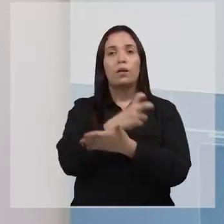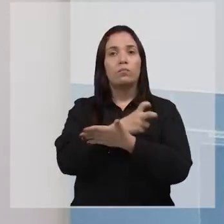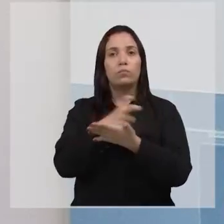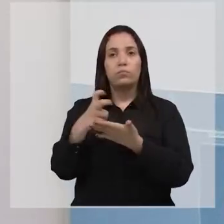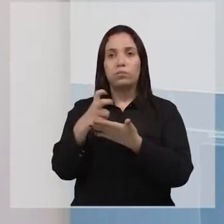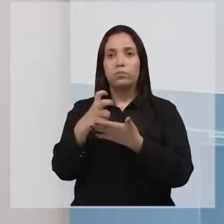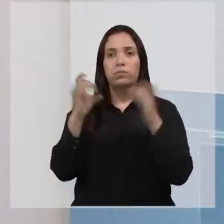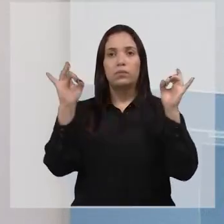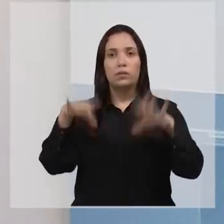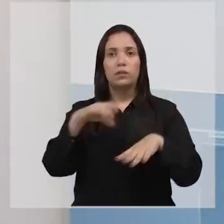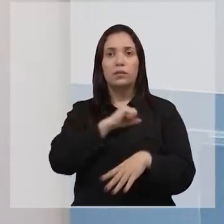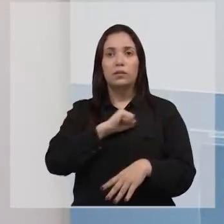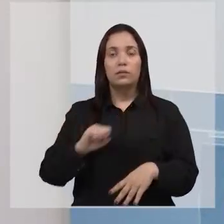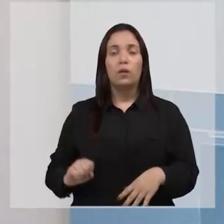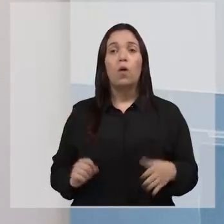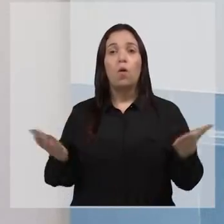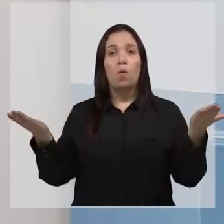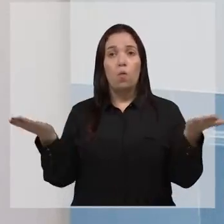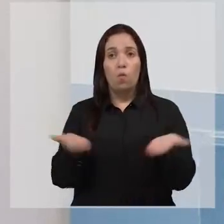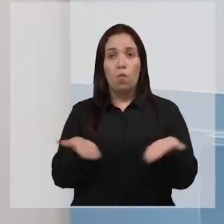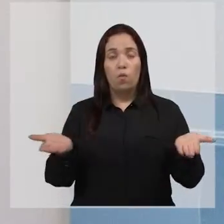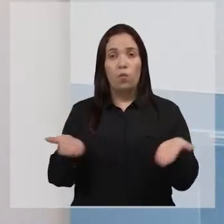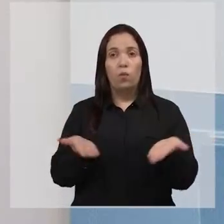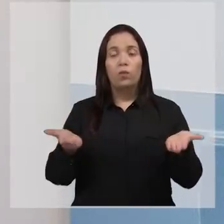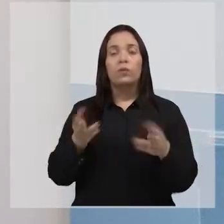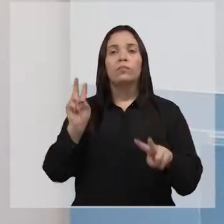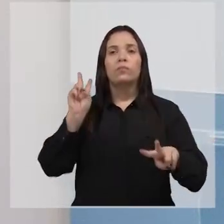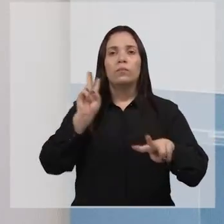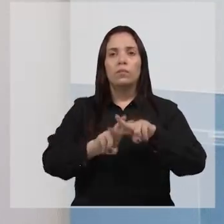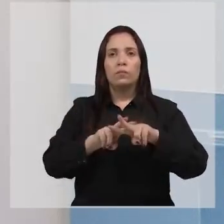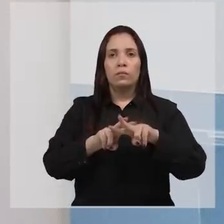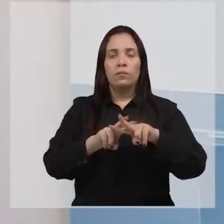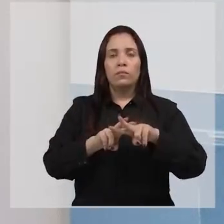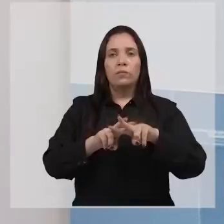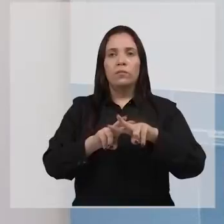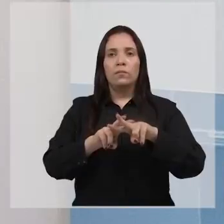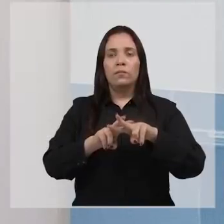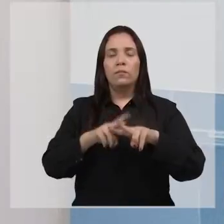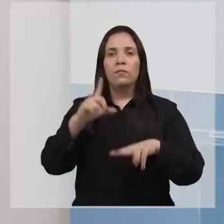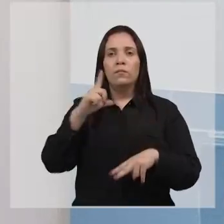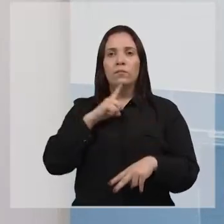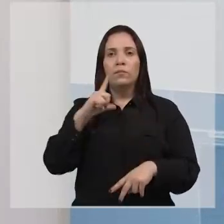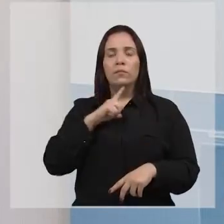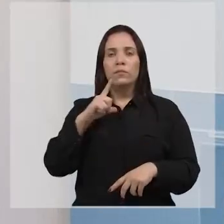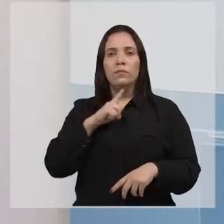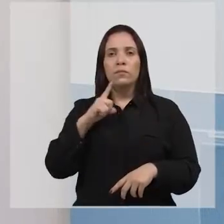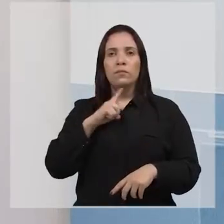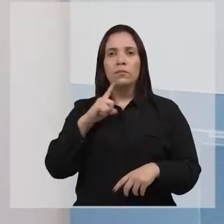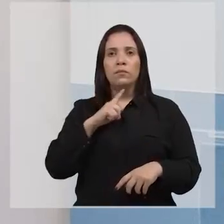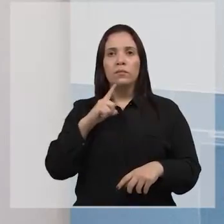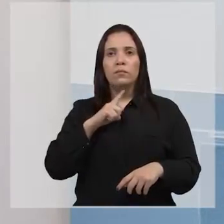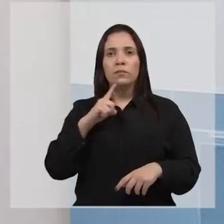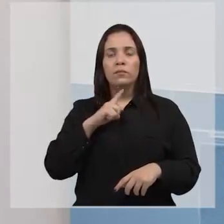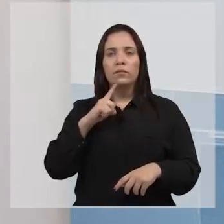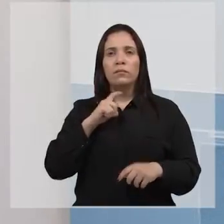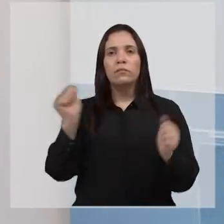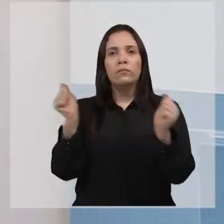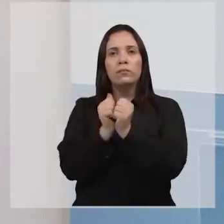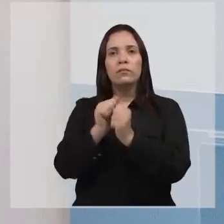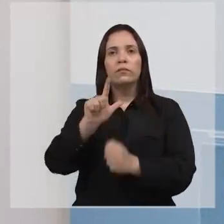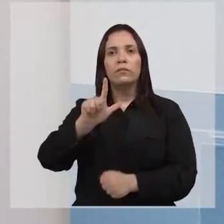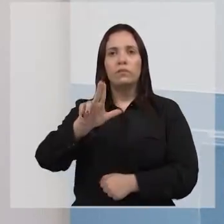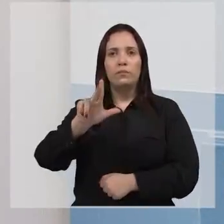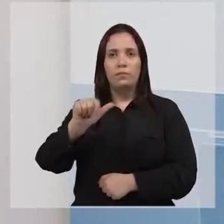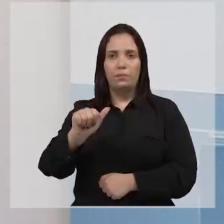ele hoje talvez estivesse preso fazendo Não, companhia provavelmente estaria preso. ao presidente Lula. Ele já deveria estar